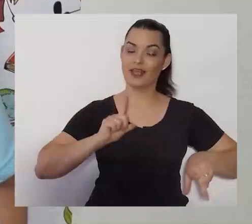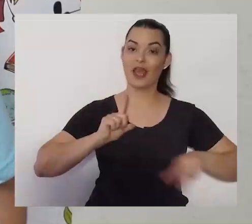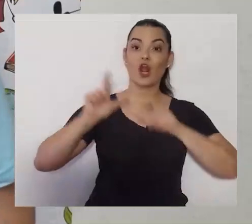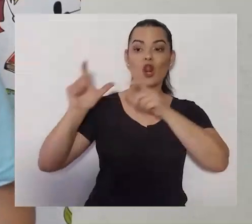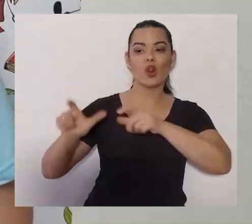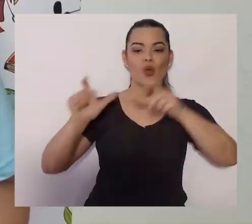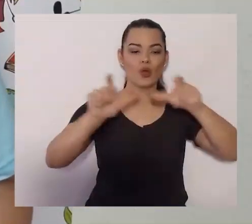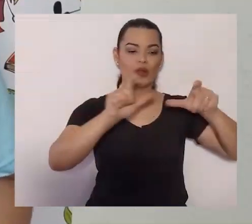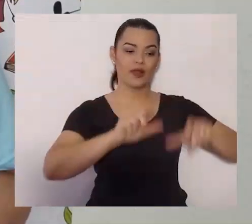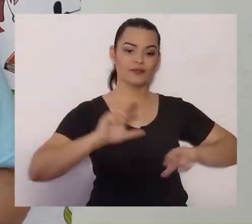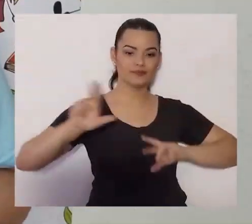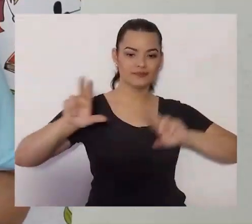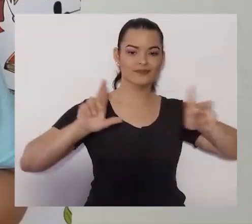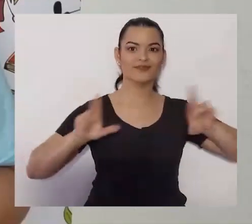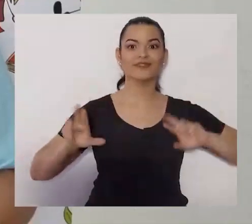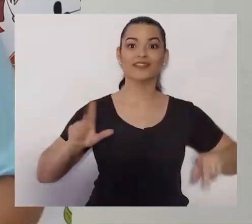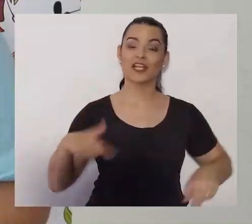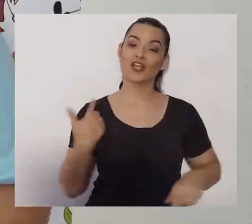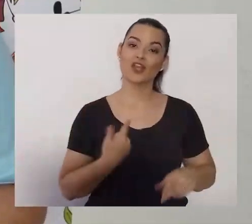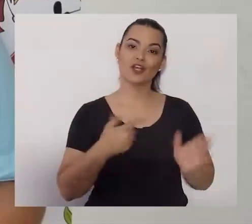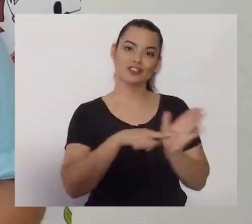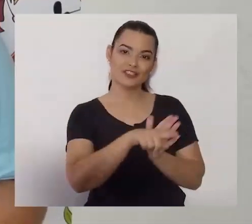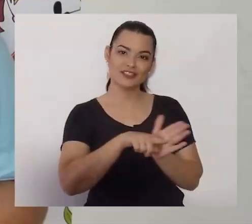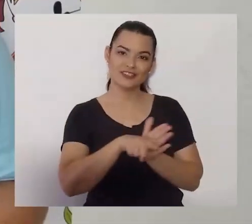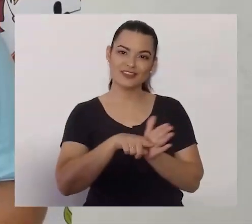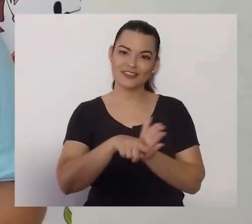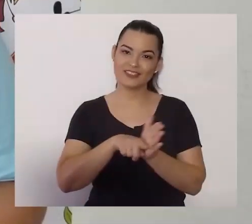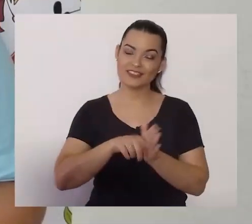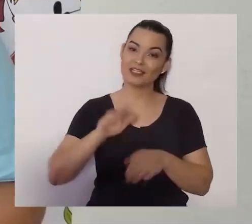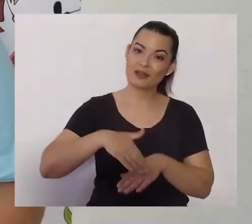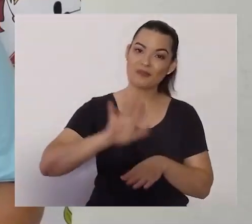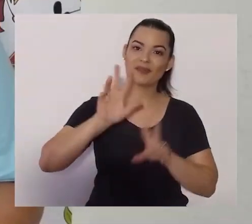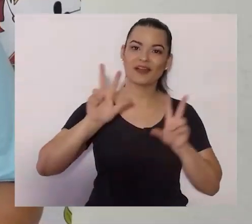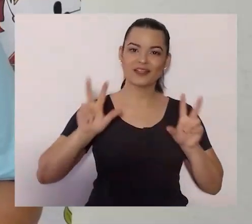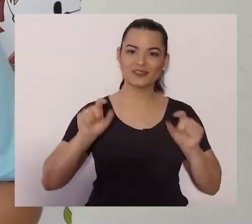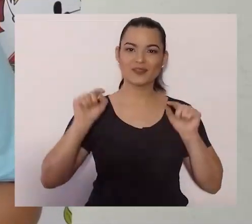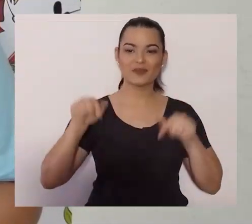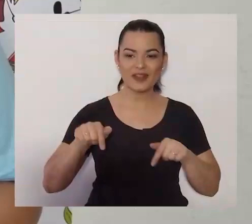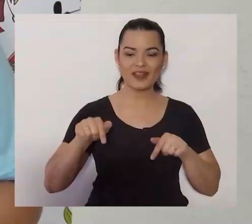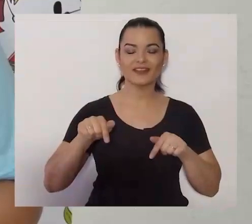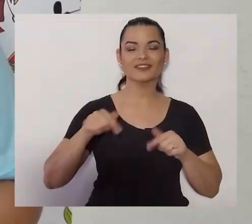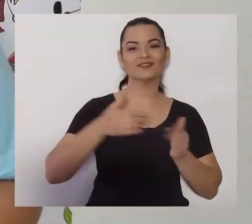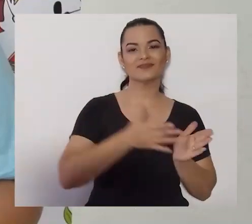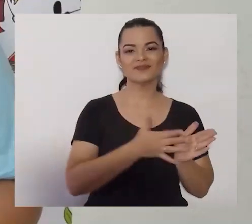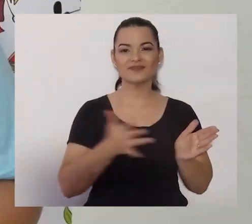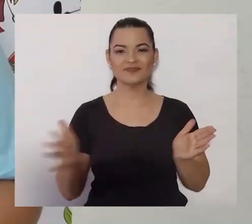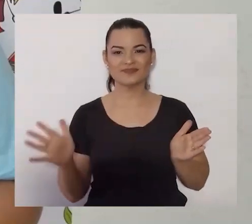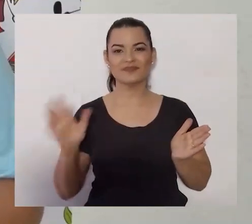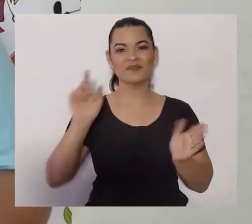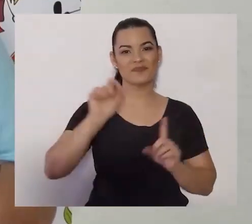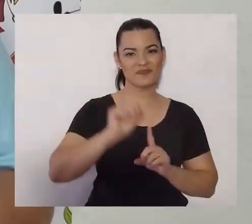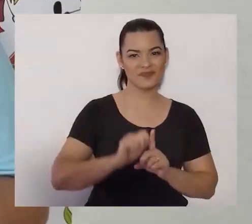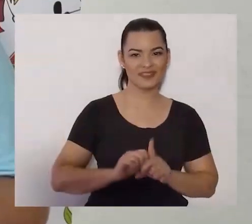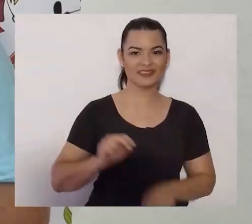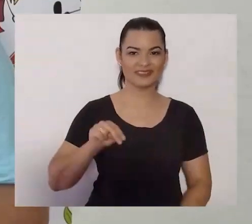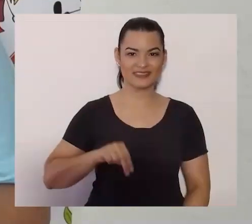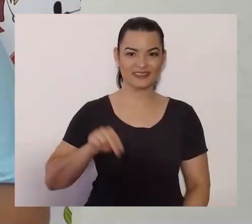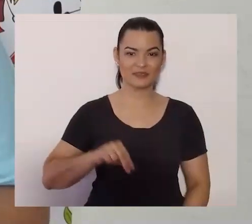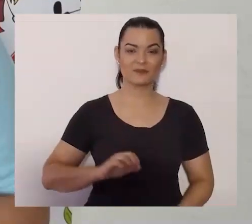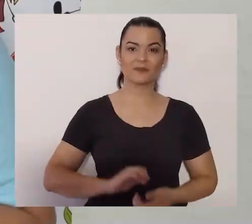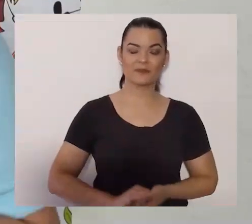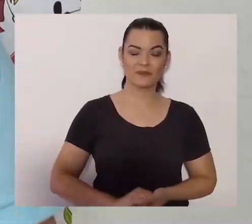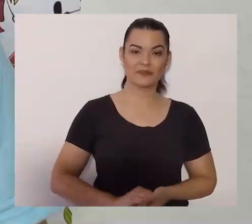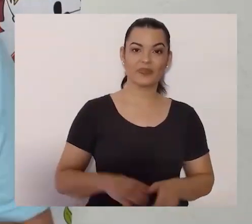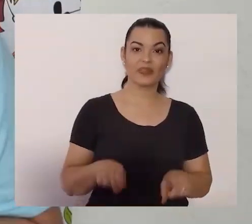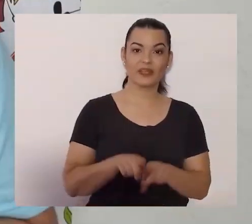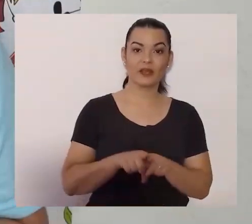em muitos locais e nós vamos investigar um pouquinho de tudo isso ao longo do nosso mês. Vamos falar